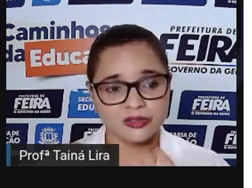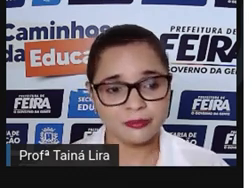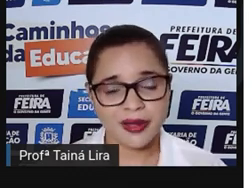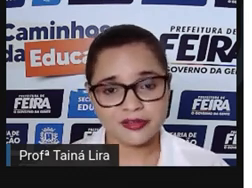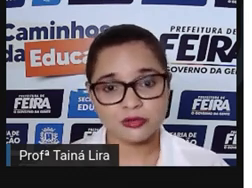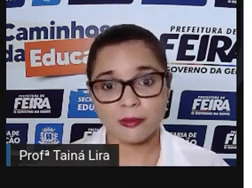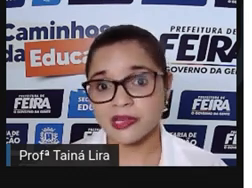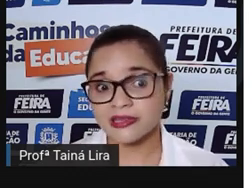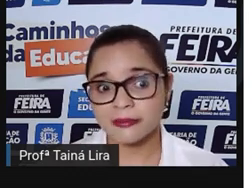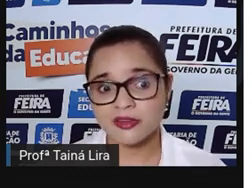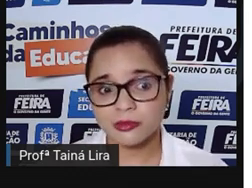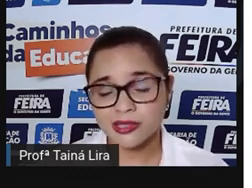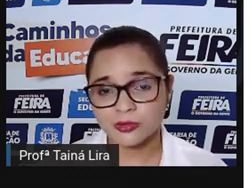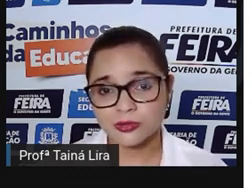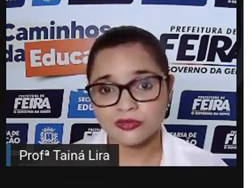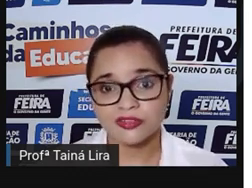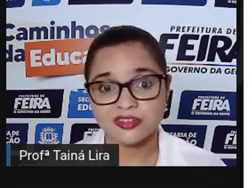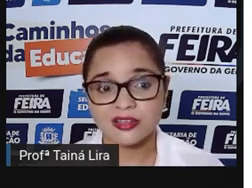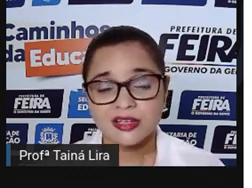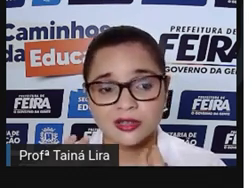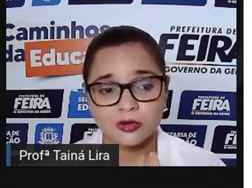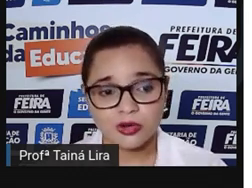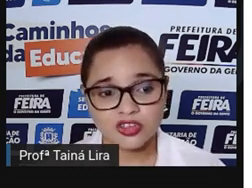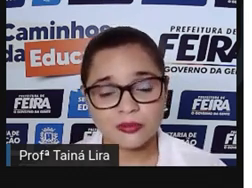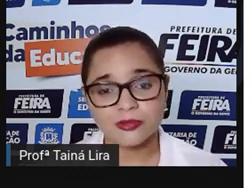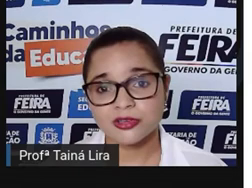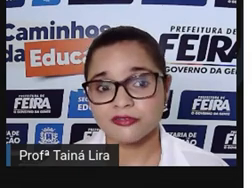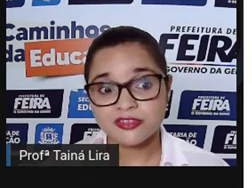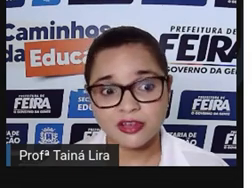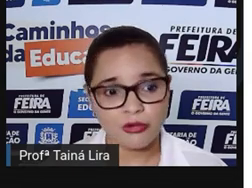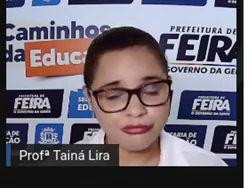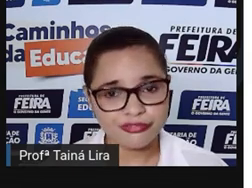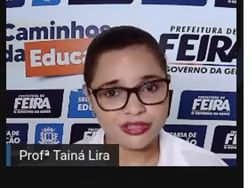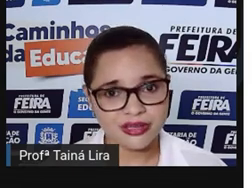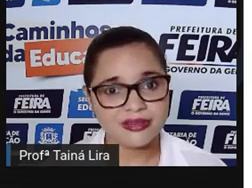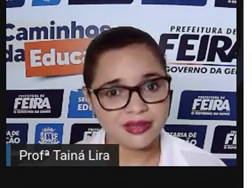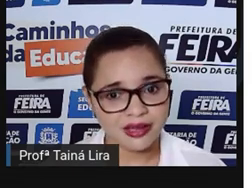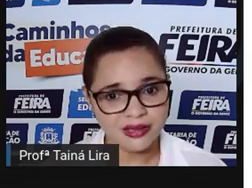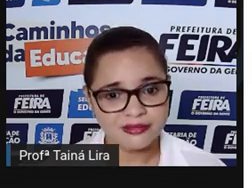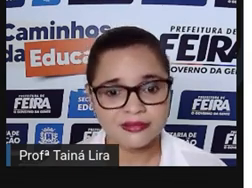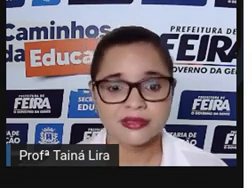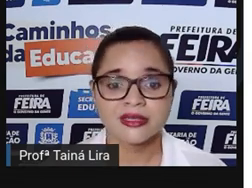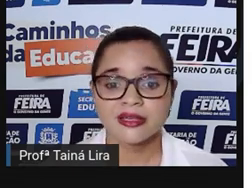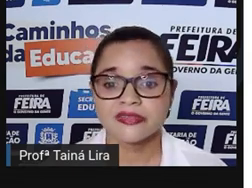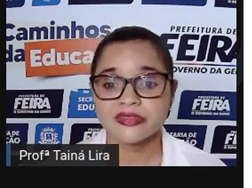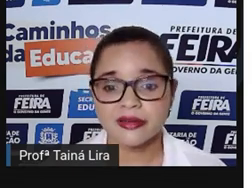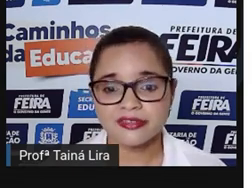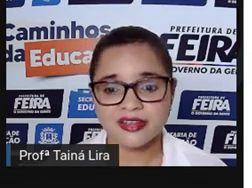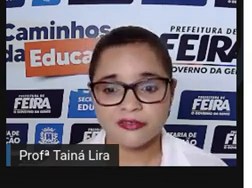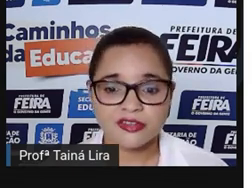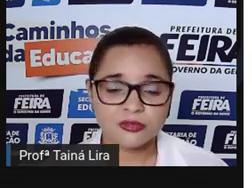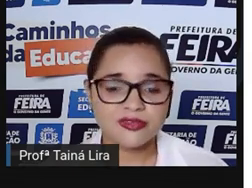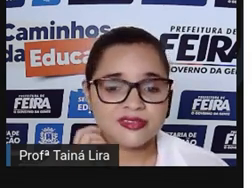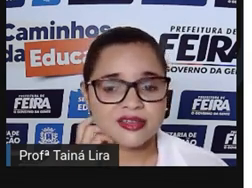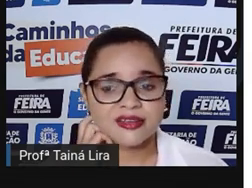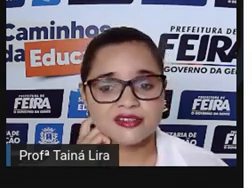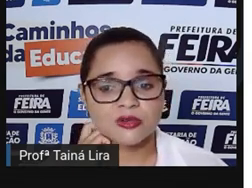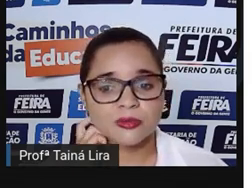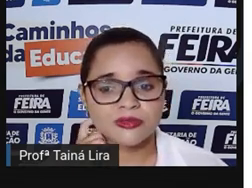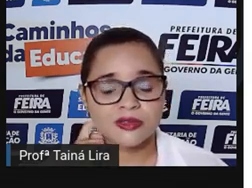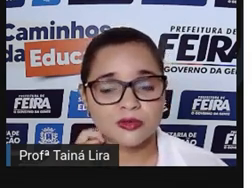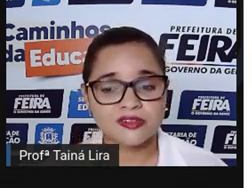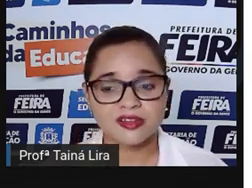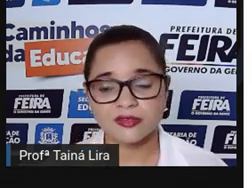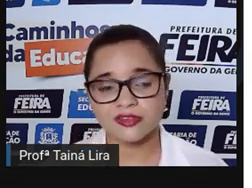ao seu pai, à sua mãe, até mesmo um adulto que você gosta muito, que você confia, tá? Não salve as suas senhas